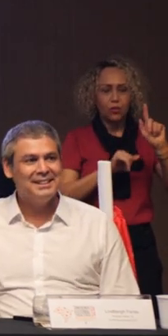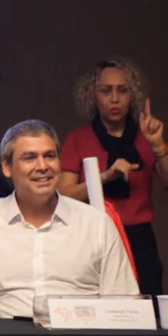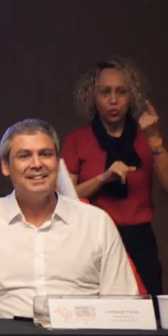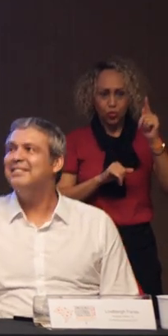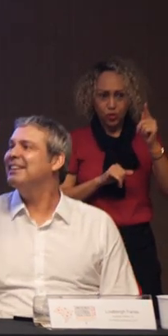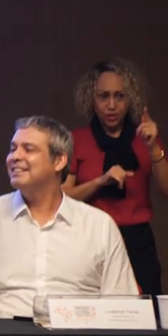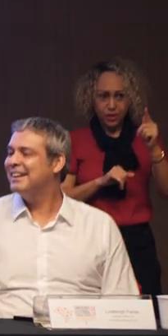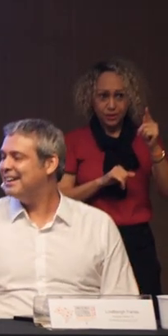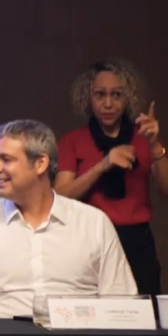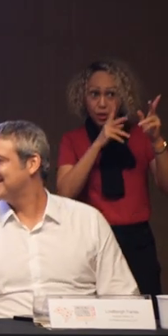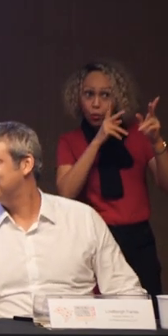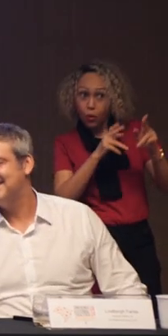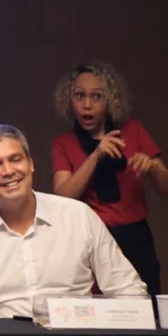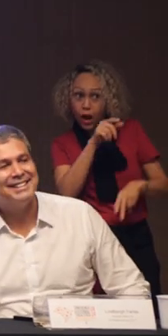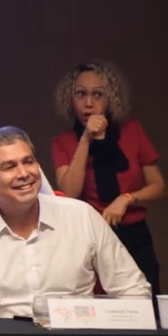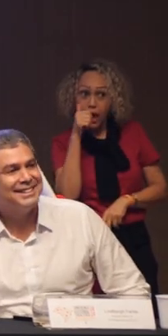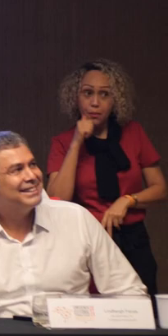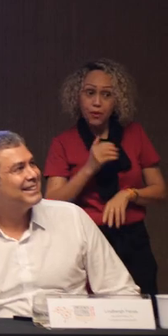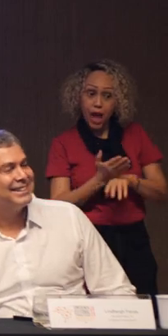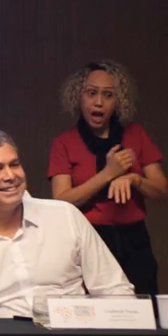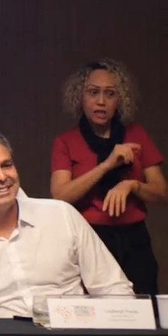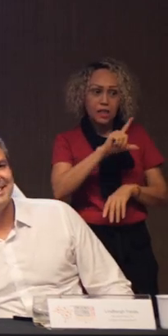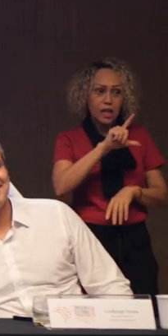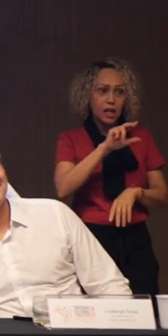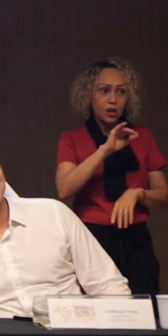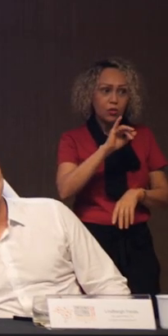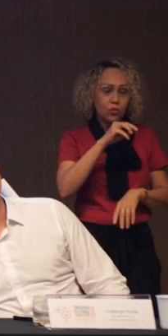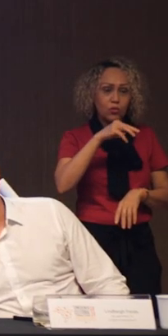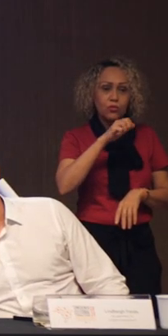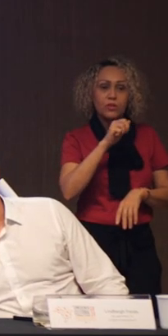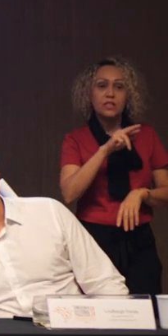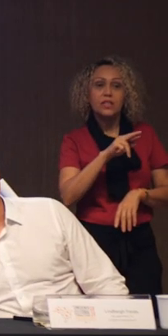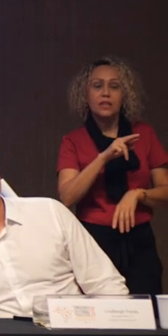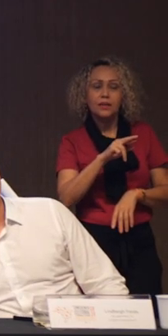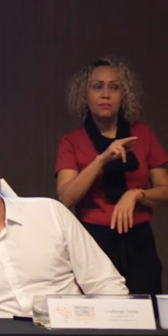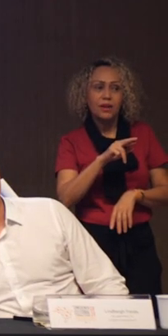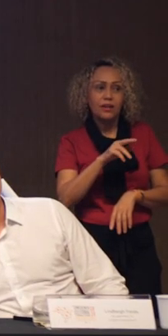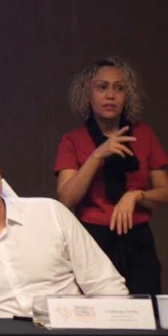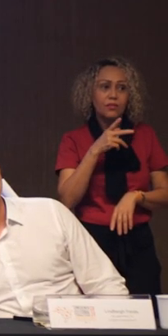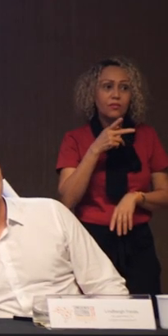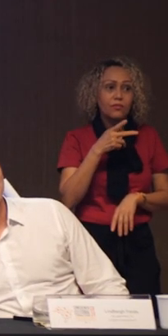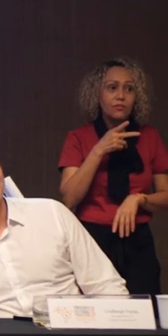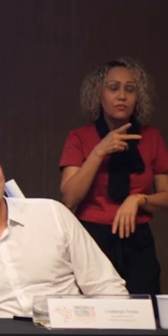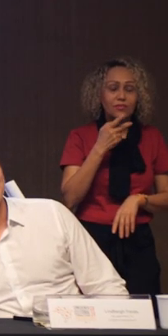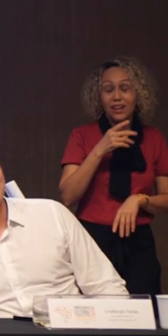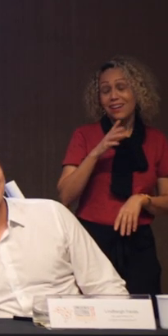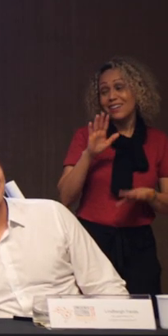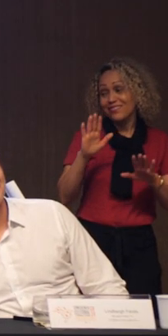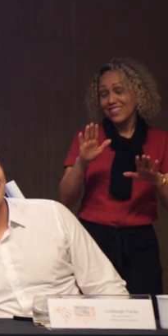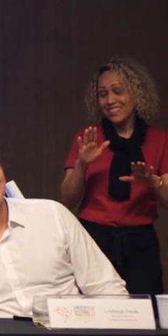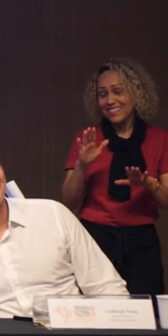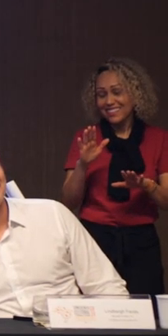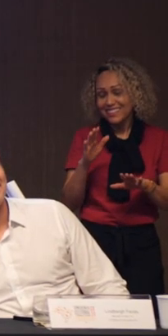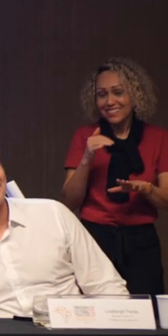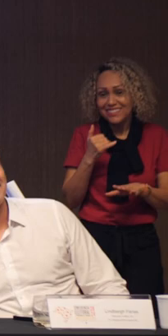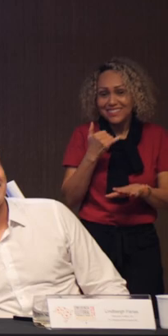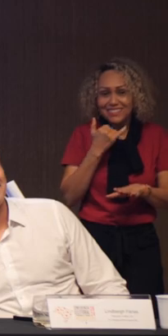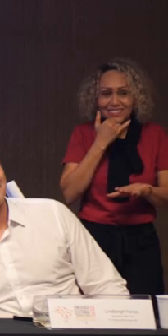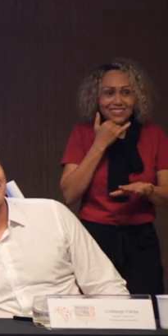a Lucimar falou aqui, eu quero cumprimentar, tem que ter um protocolo, né, meu Deus? Eu quero cumprimentar a mesa em nome